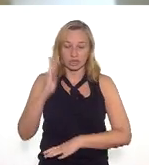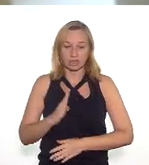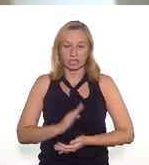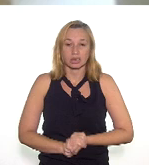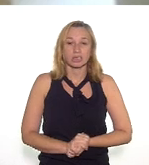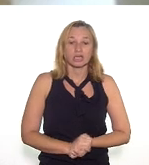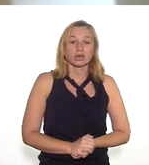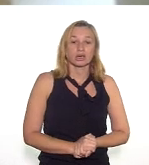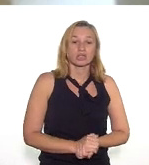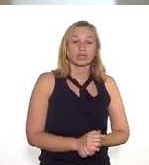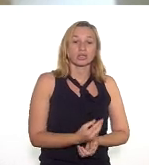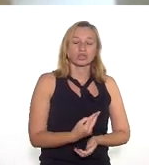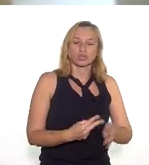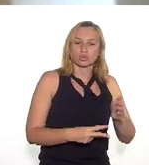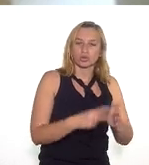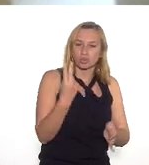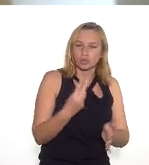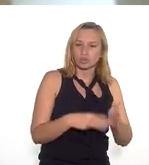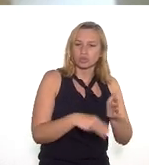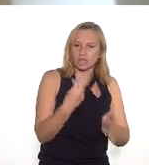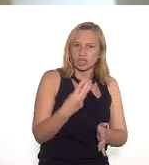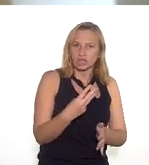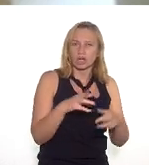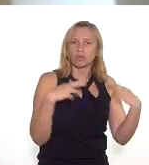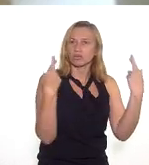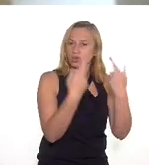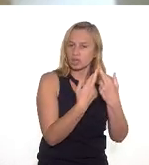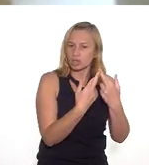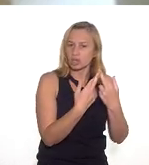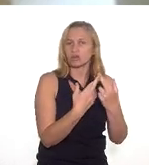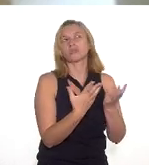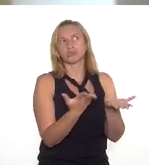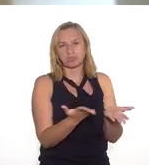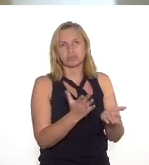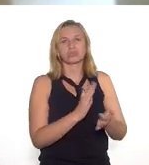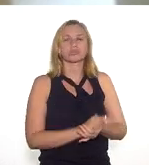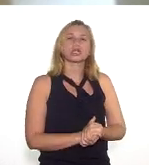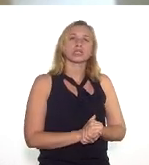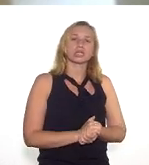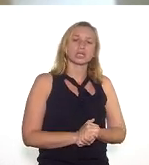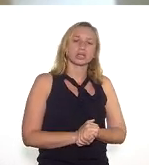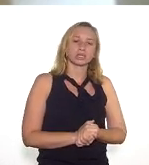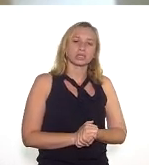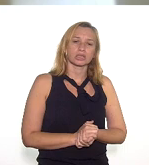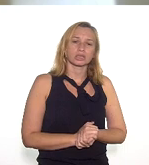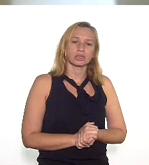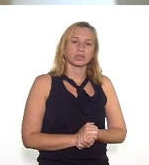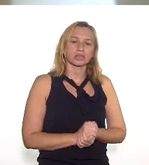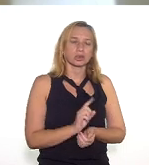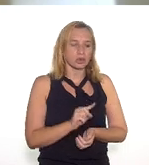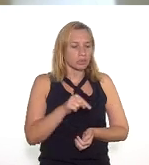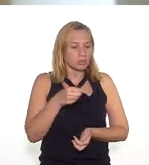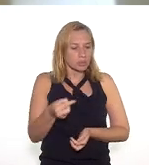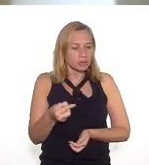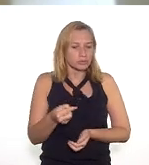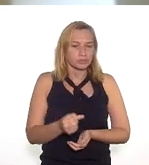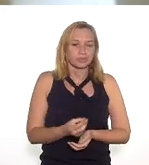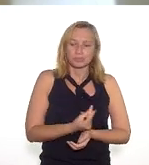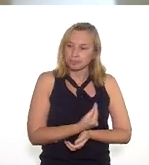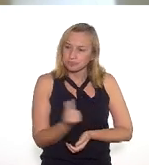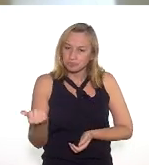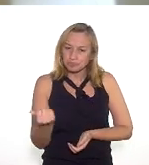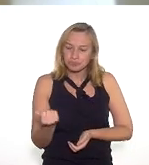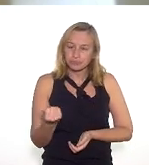Eu participei de duas ou três reuniões dessas, tá? Logo a seguir, quando eu